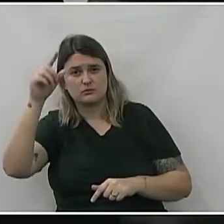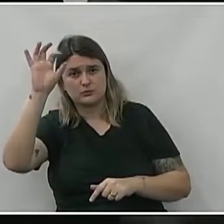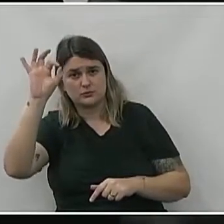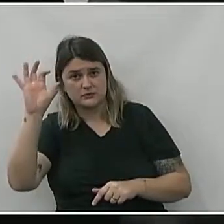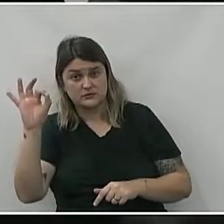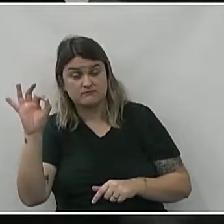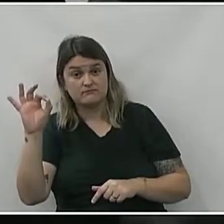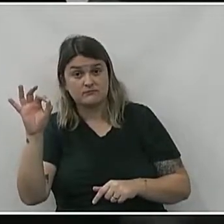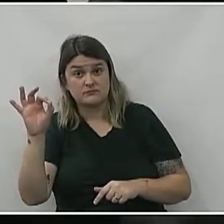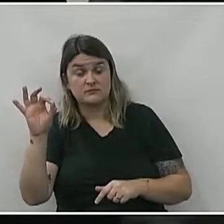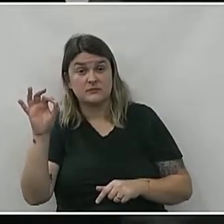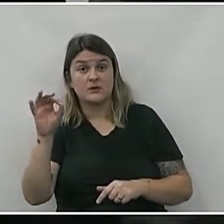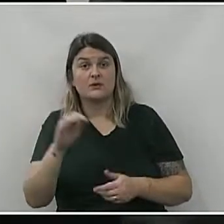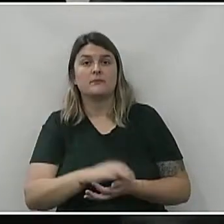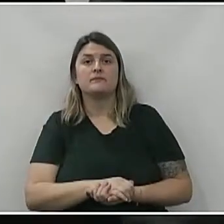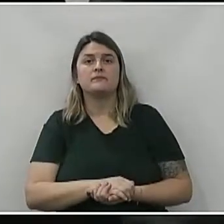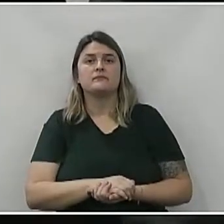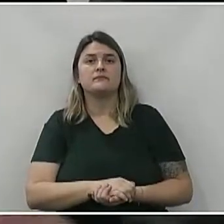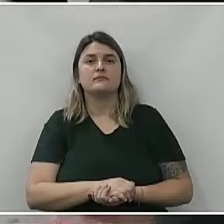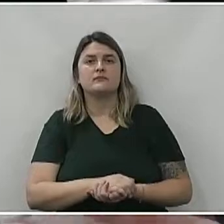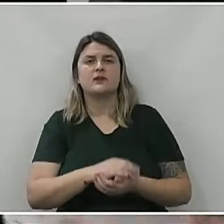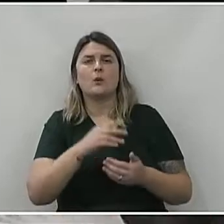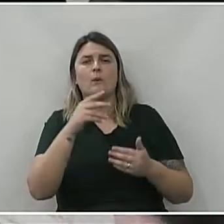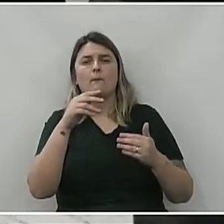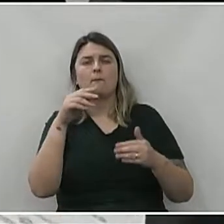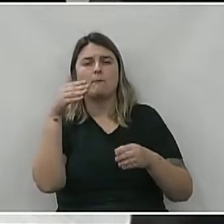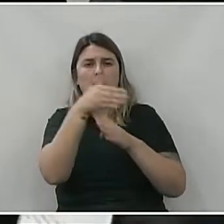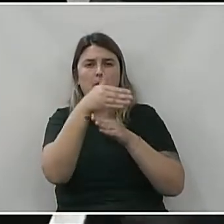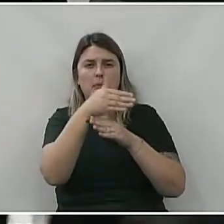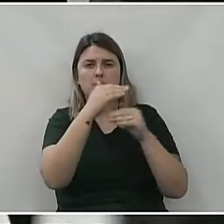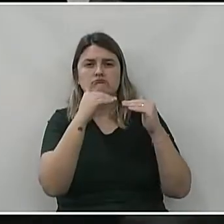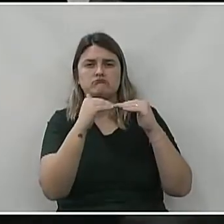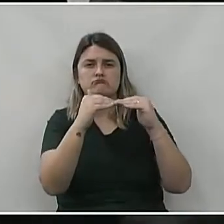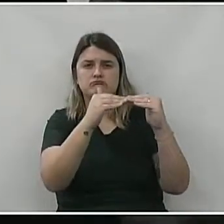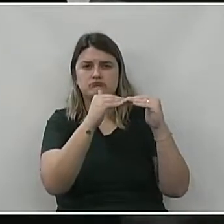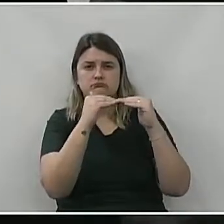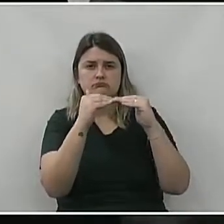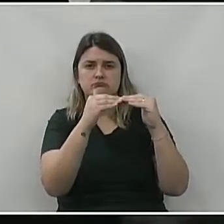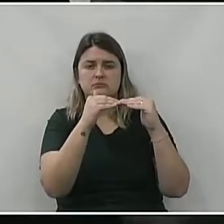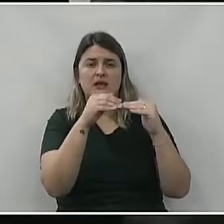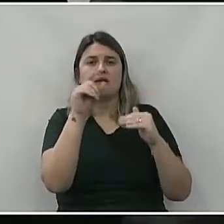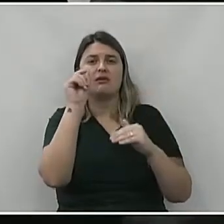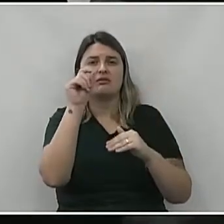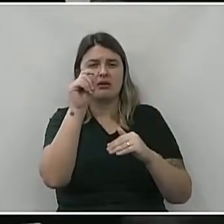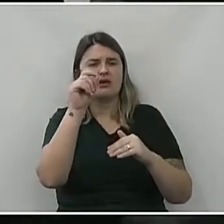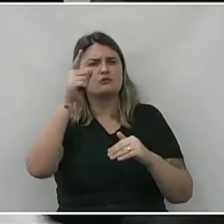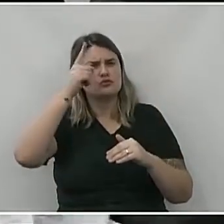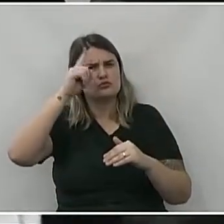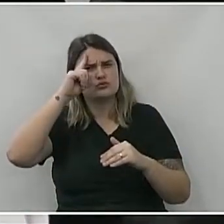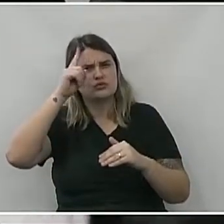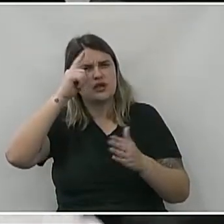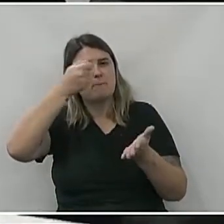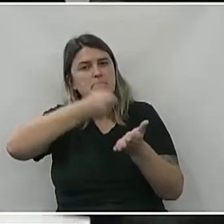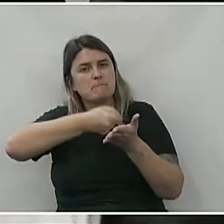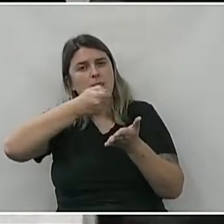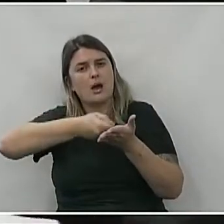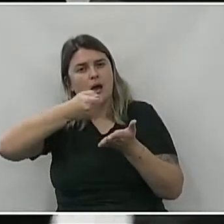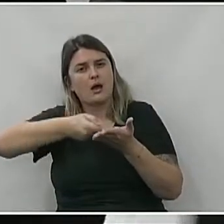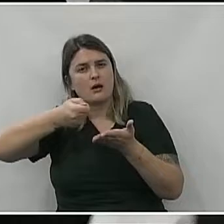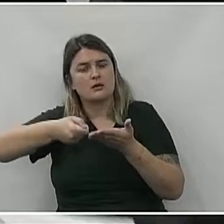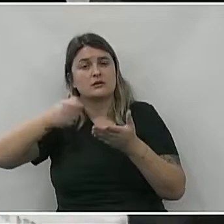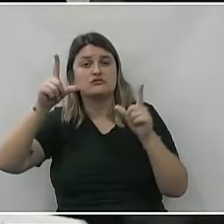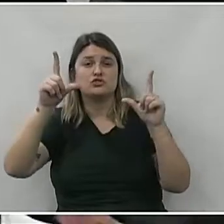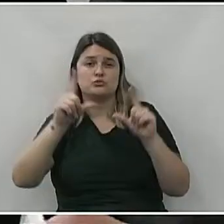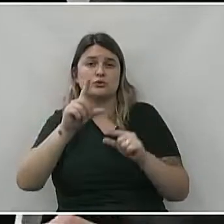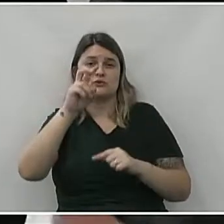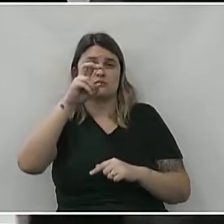60,32%. No caso de passageiros equivalente, estende-se passageiros equivalente como aqueles que efetivamente pagam a tarifa, uma redução